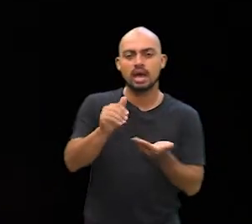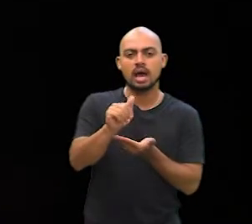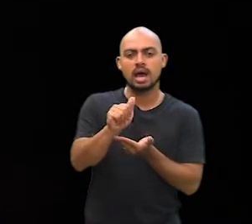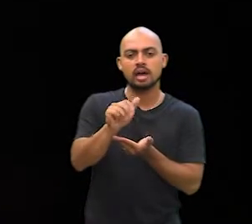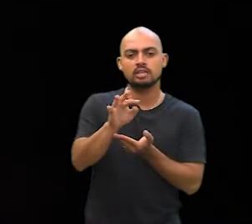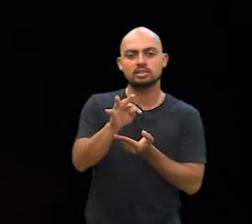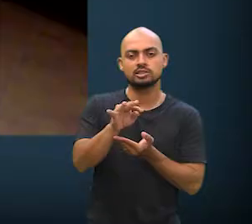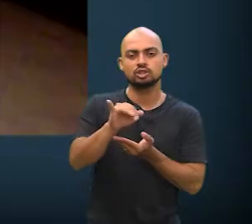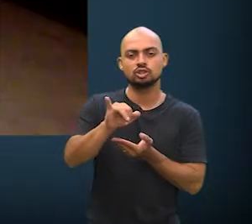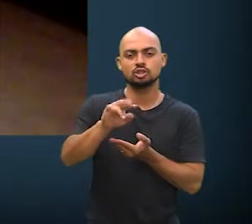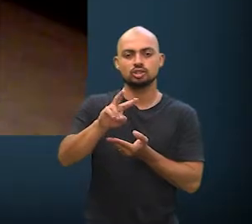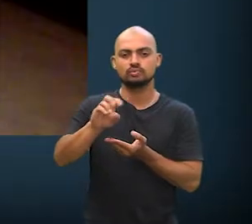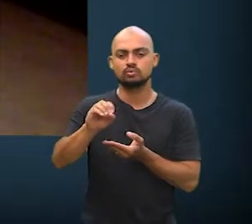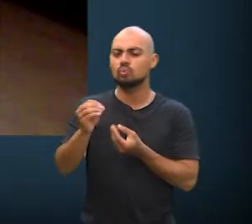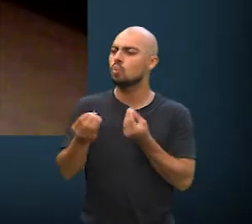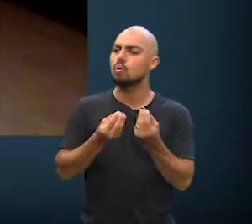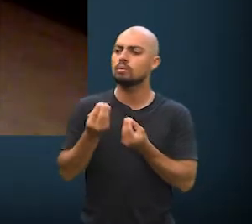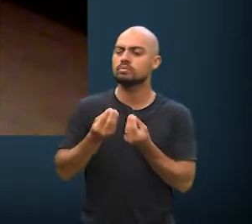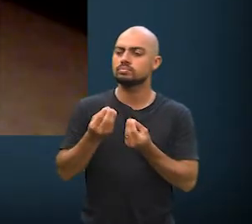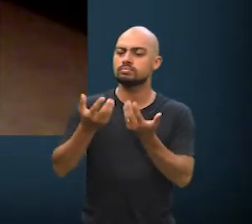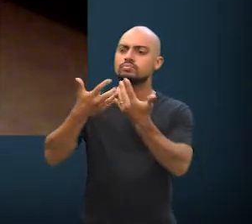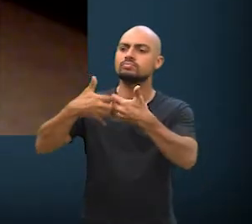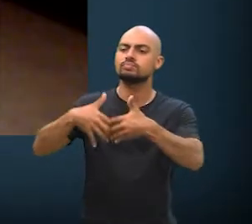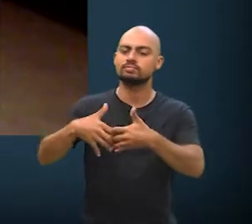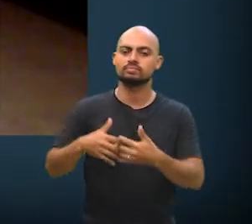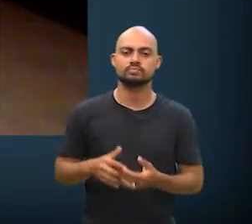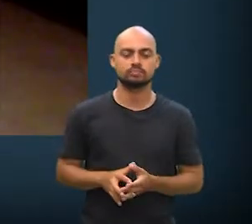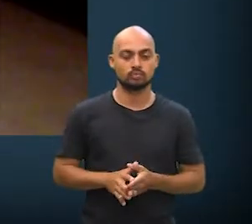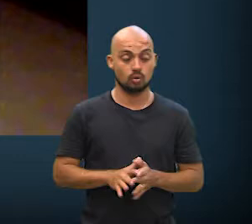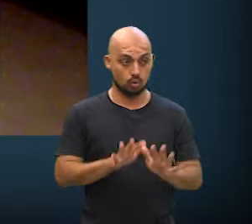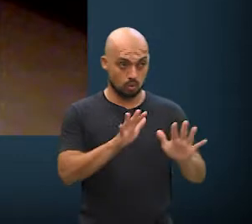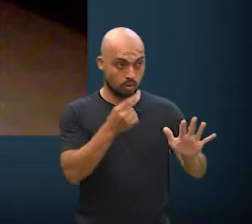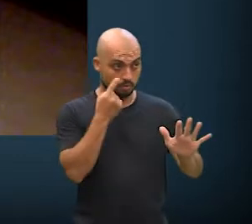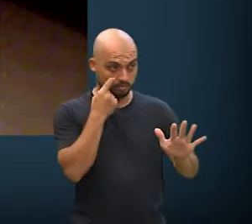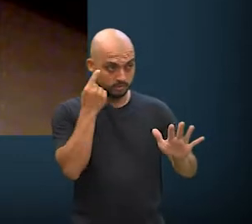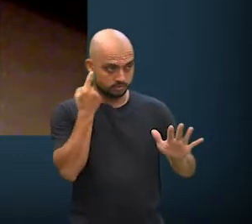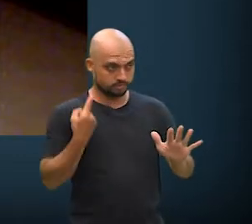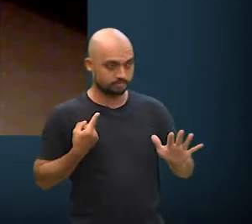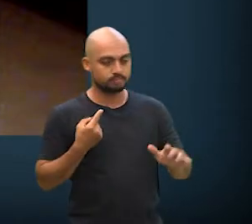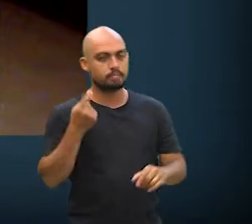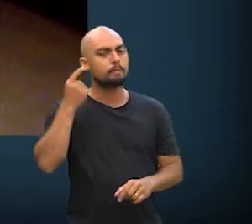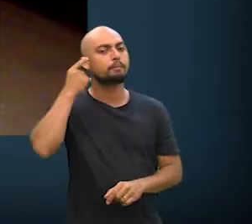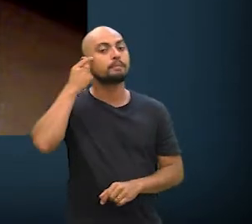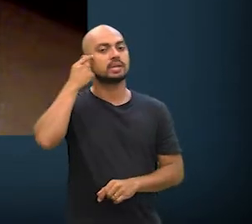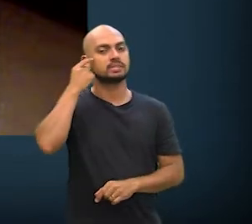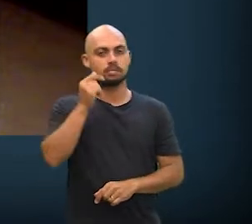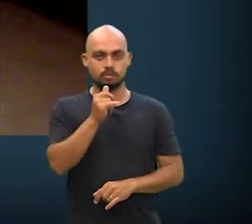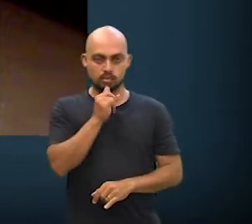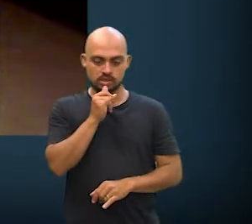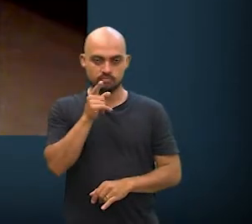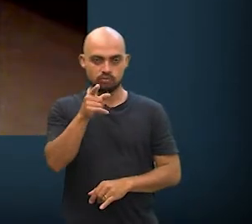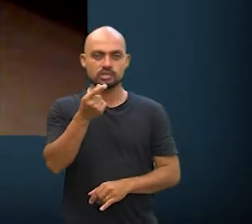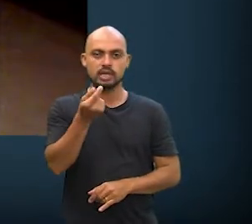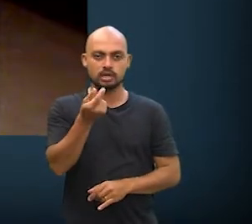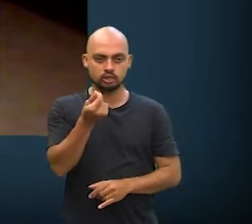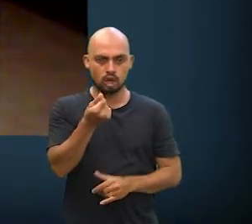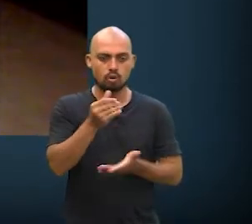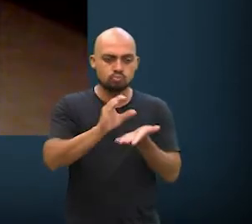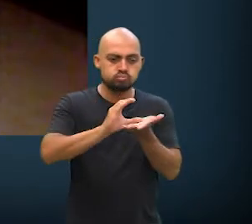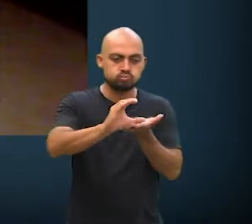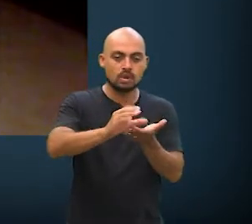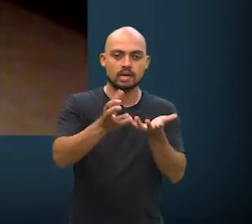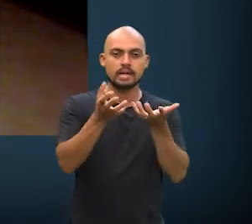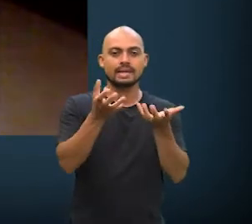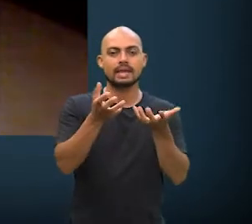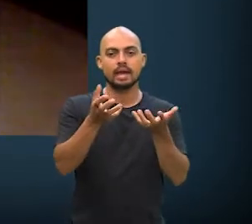funciona? Porque assim, Nina, pense o seguinte, você é uma pessoa que quer fazer uma aplicação, certo? E tem